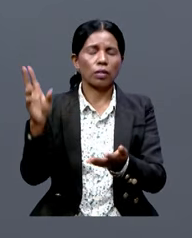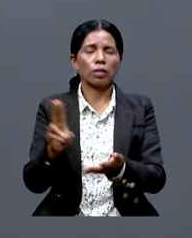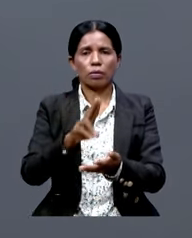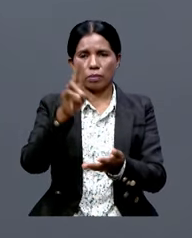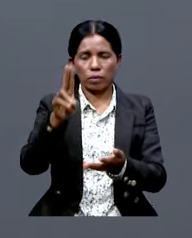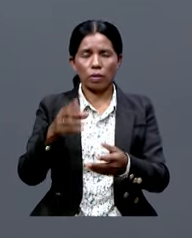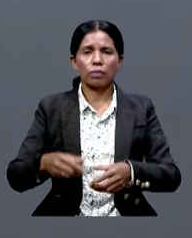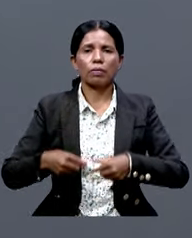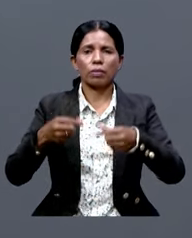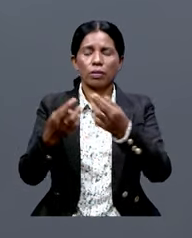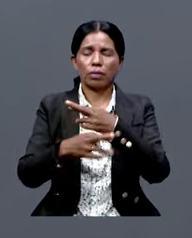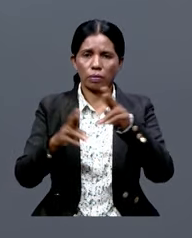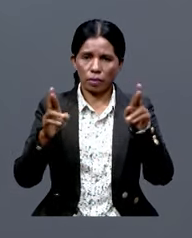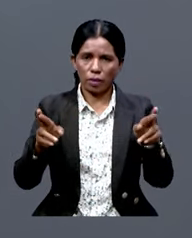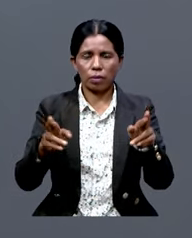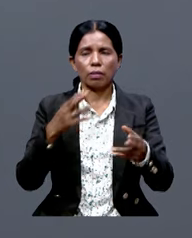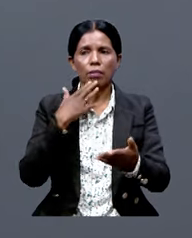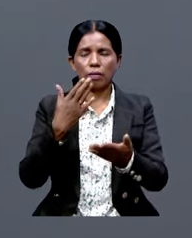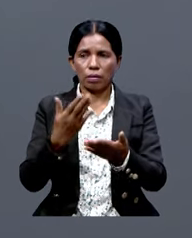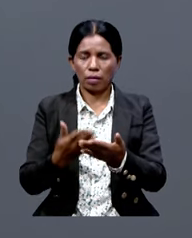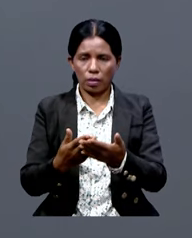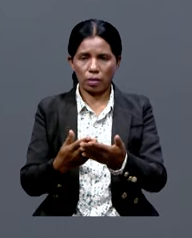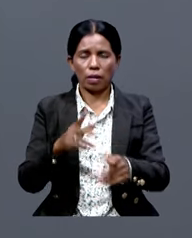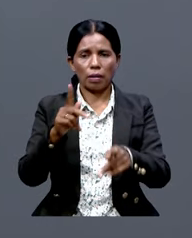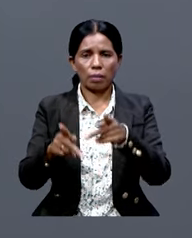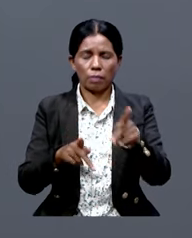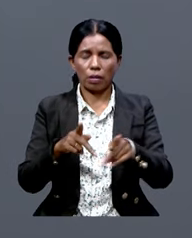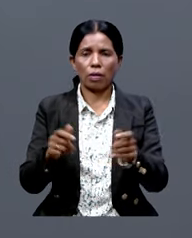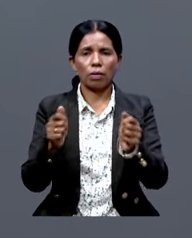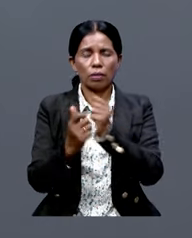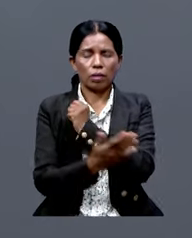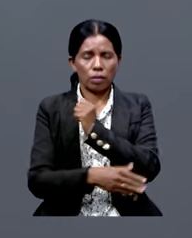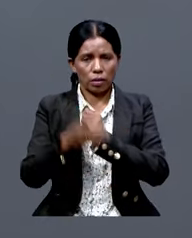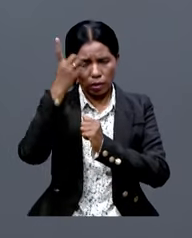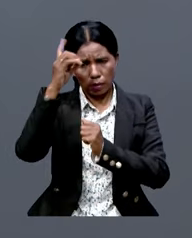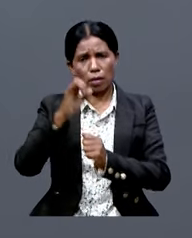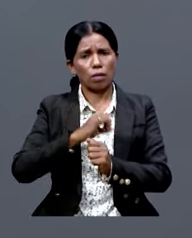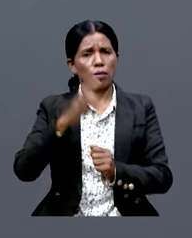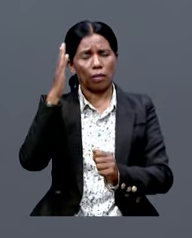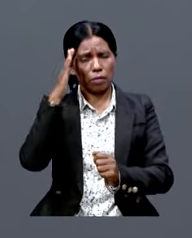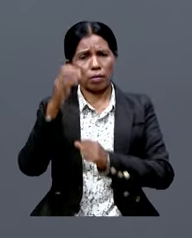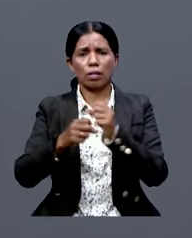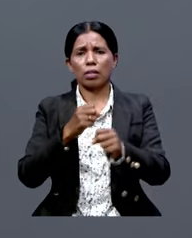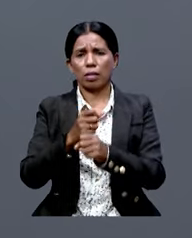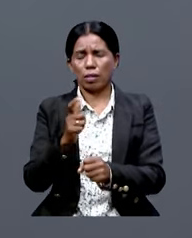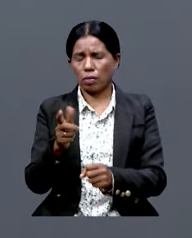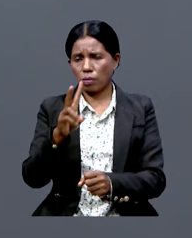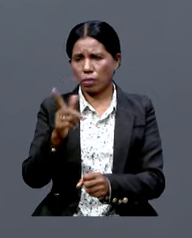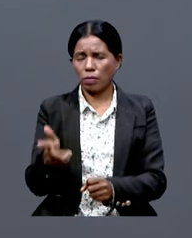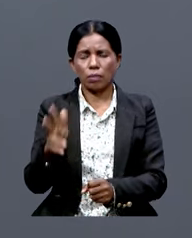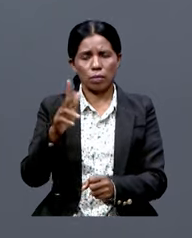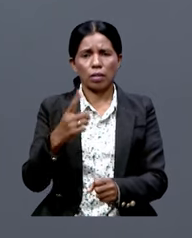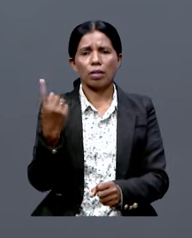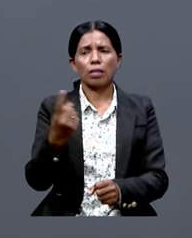foruni resultado ne be ke rai ho povo ira ne me awano ngata durante tinan ruanu ro resin ruane markar pasu fatin barak